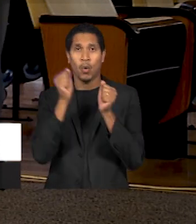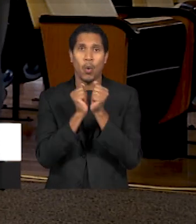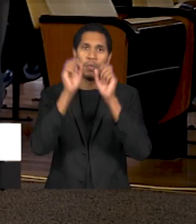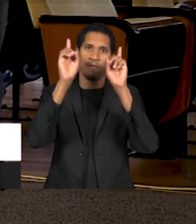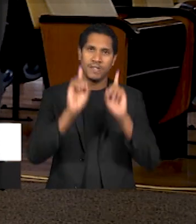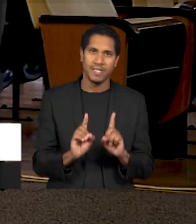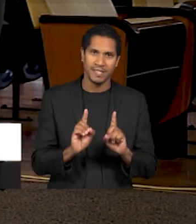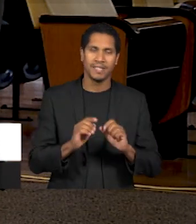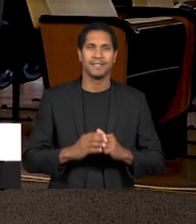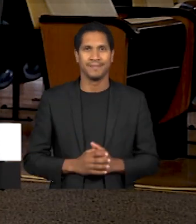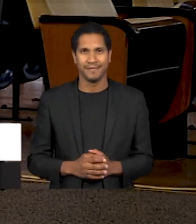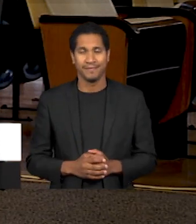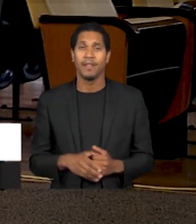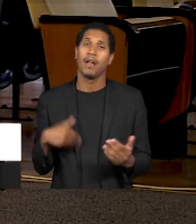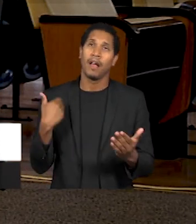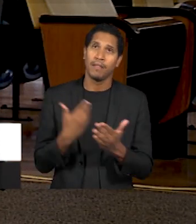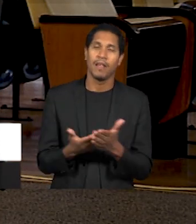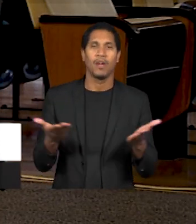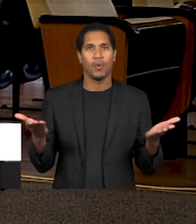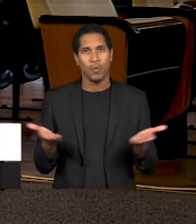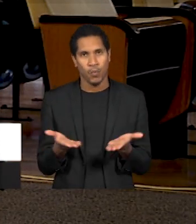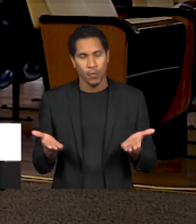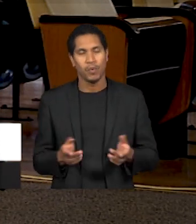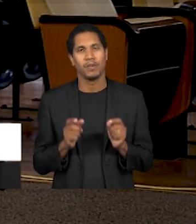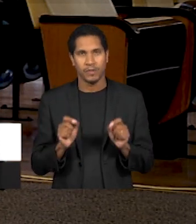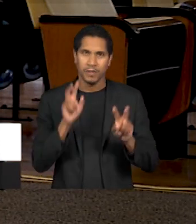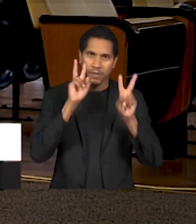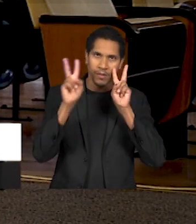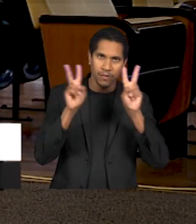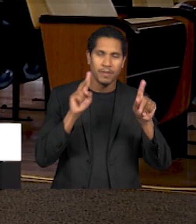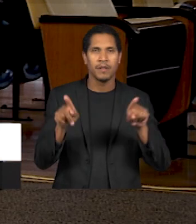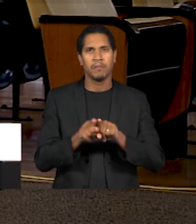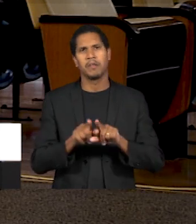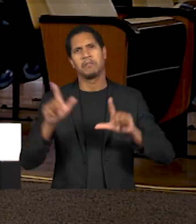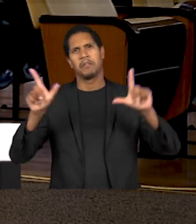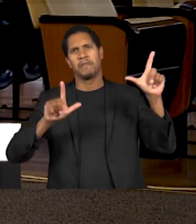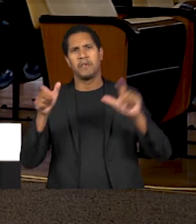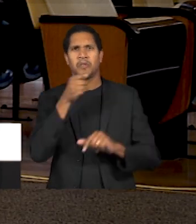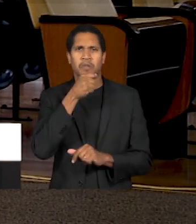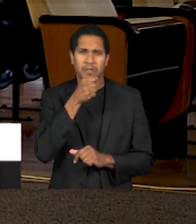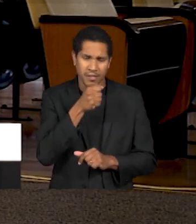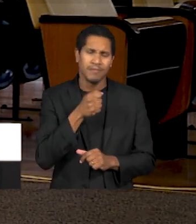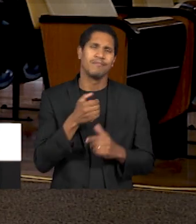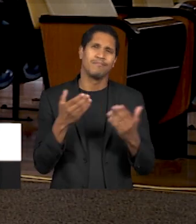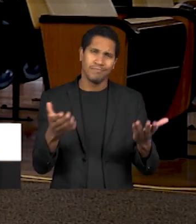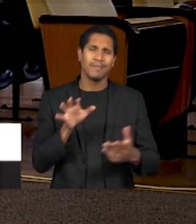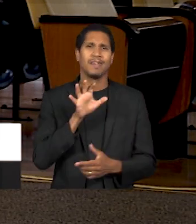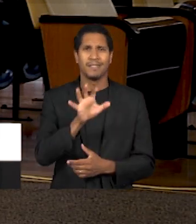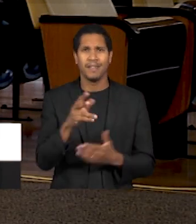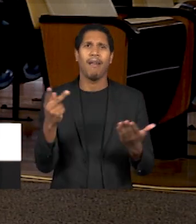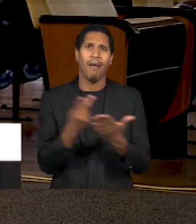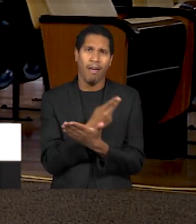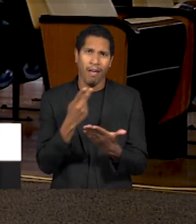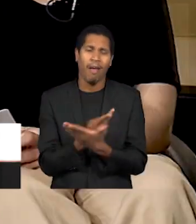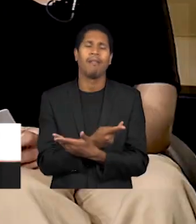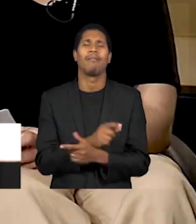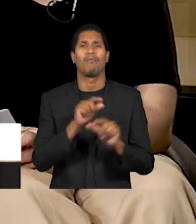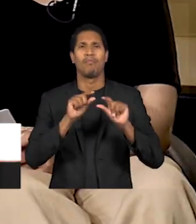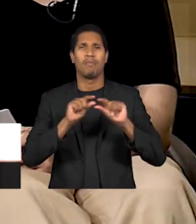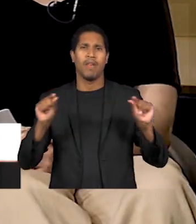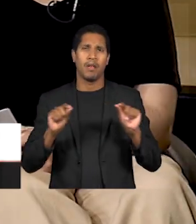deficiência. Até hoje, a gente vê nos canais, nos telejornais, falando de forma errada.